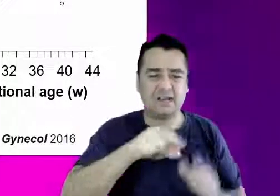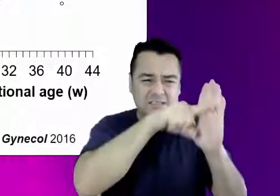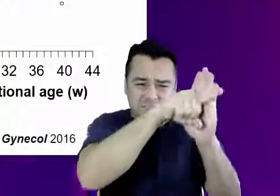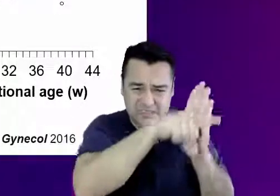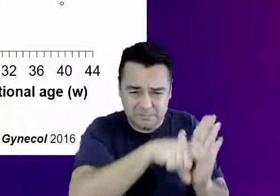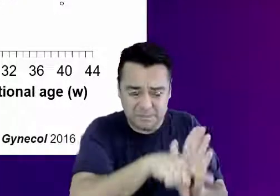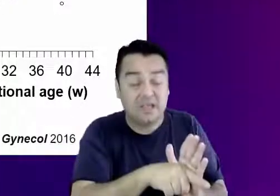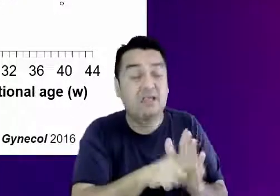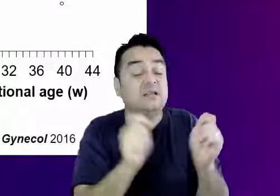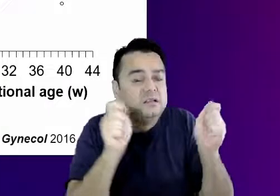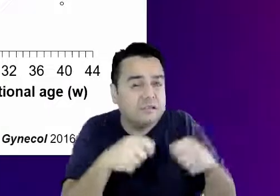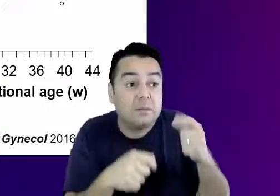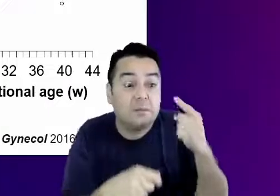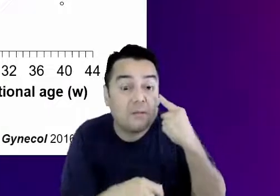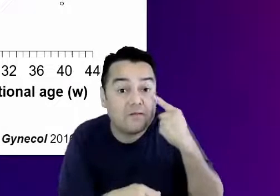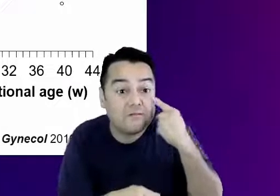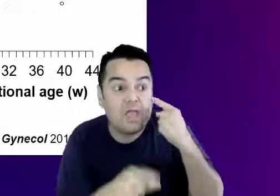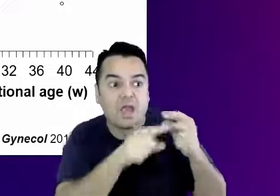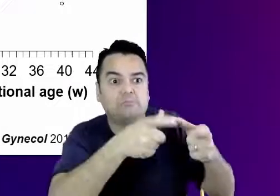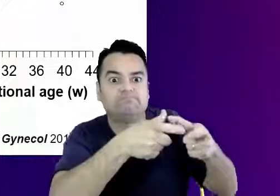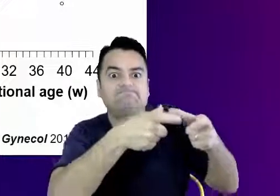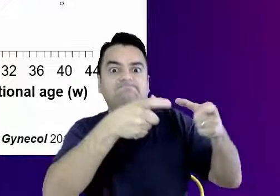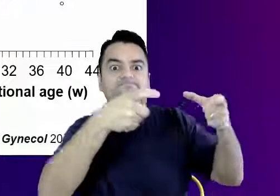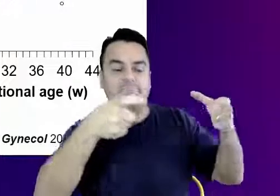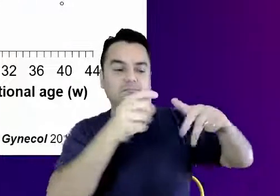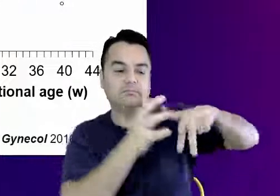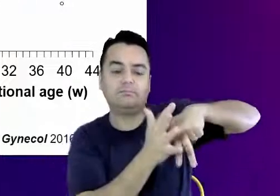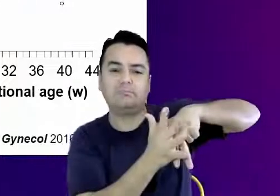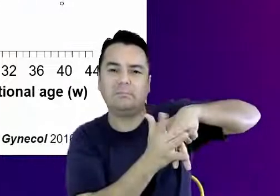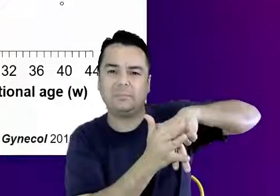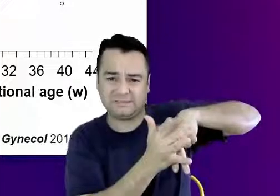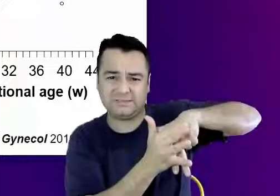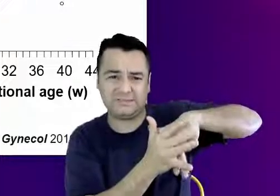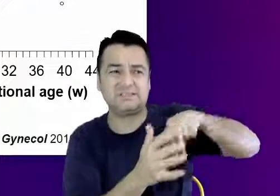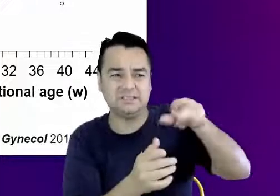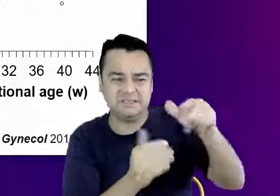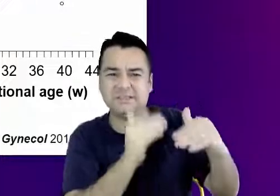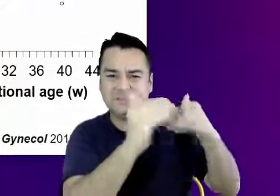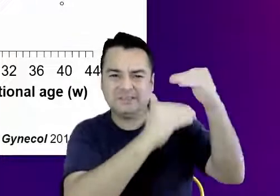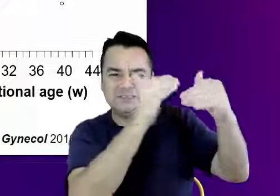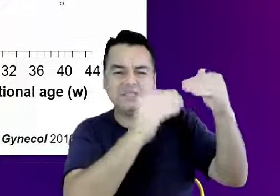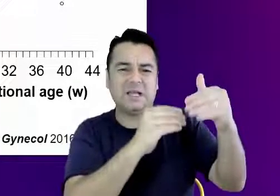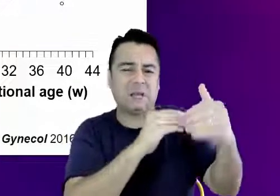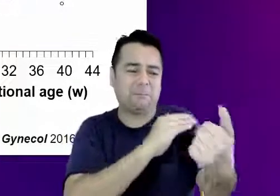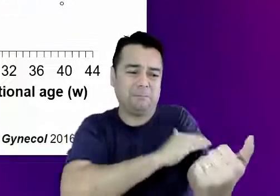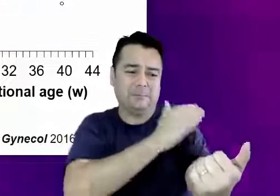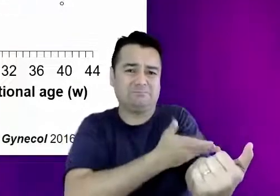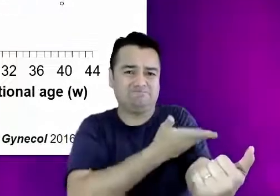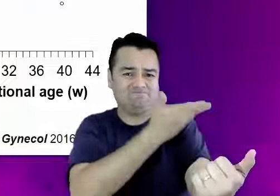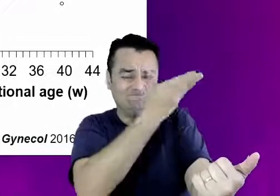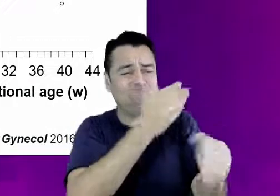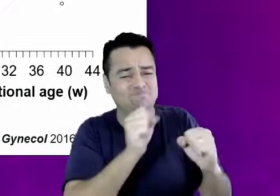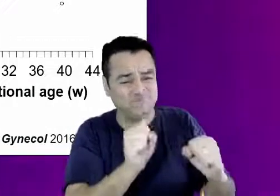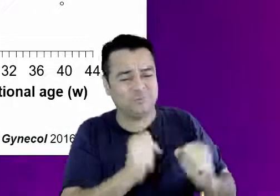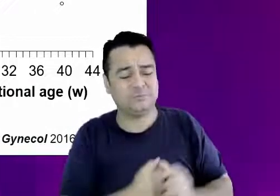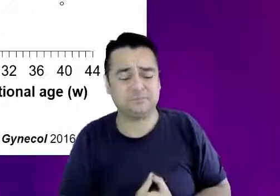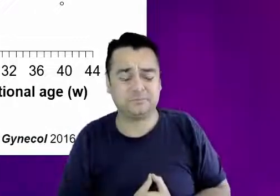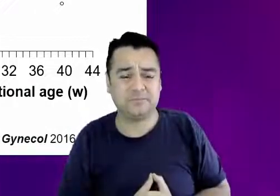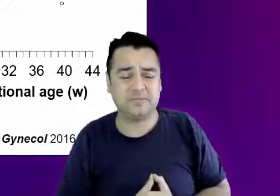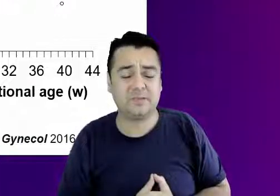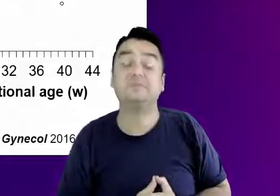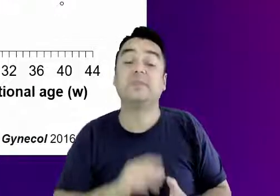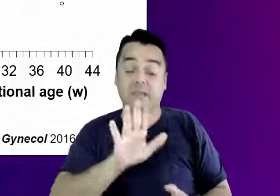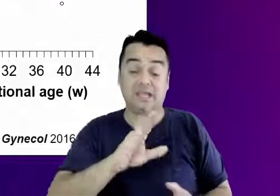é aumentado nas pacientes que vão desenvolver pré-eclâmpsia precoce e pré-termo. A medida da pressão arterial,